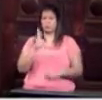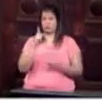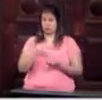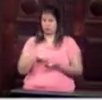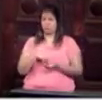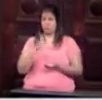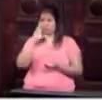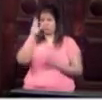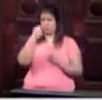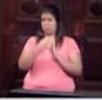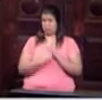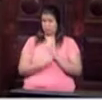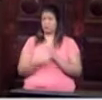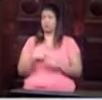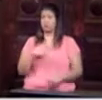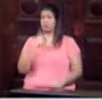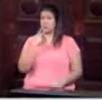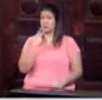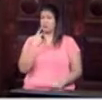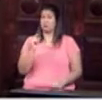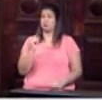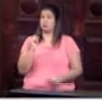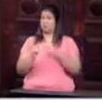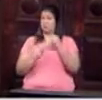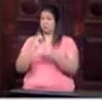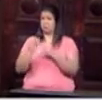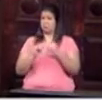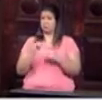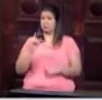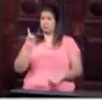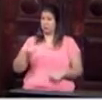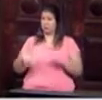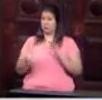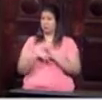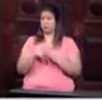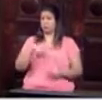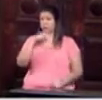CCJ esclareceu, não, mas só é importação apenas relacionada ao setor hortifruti